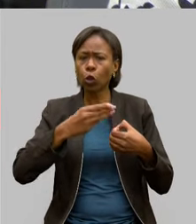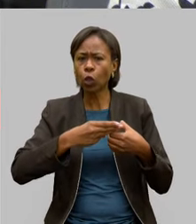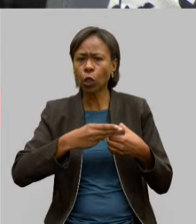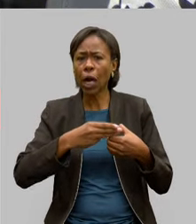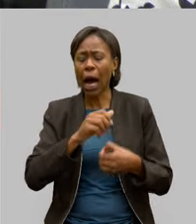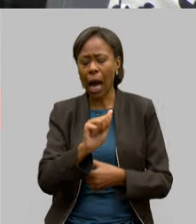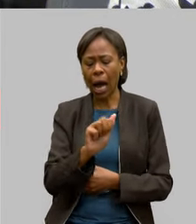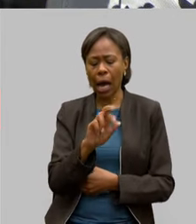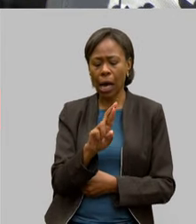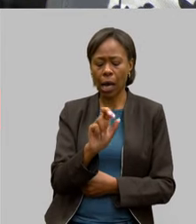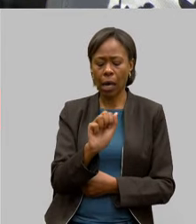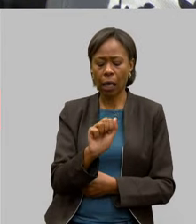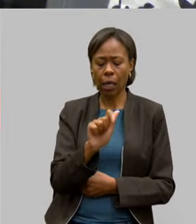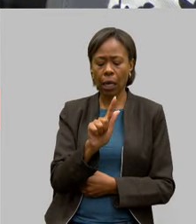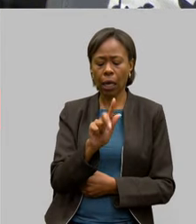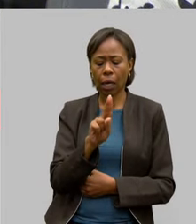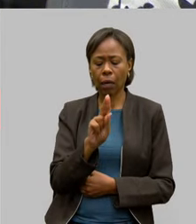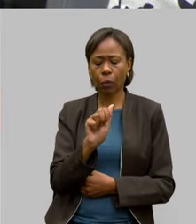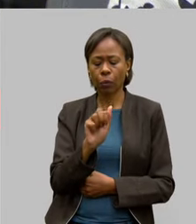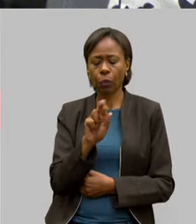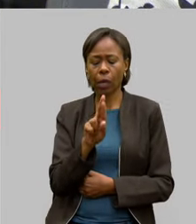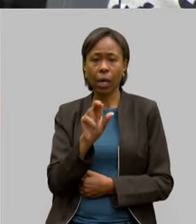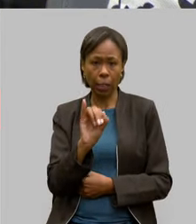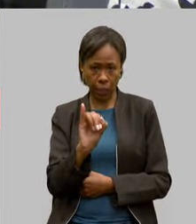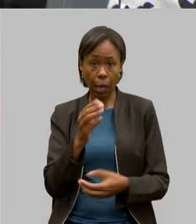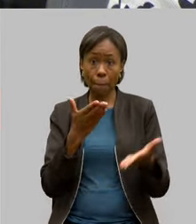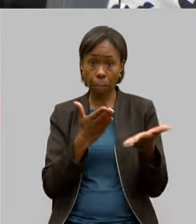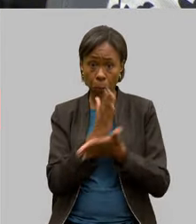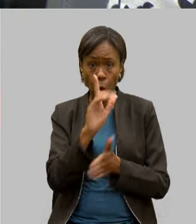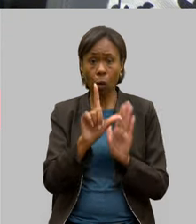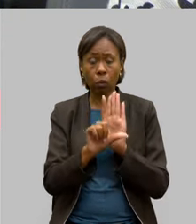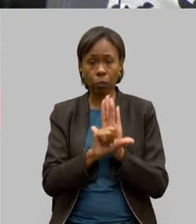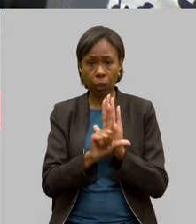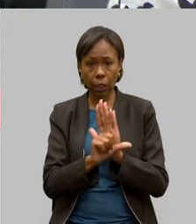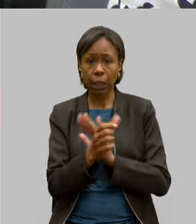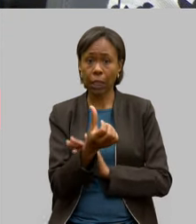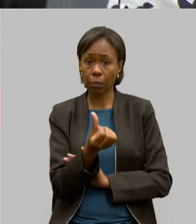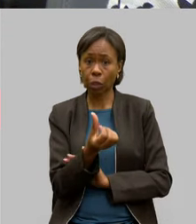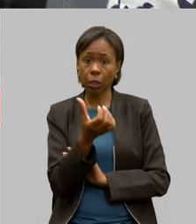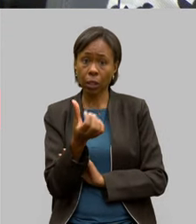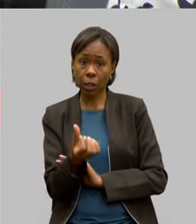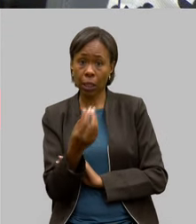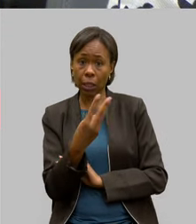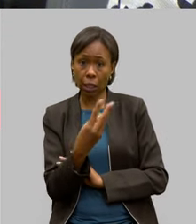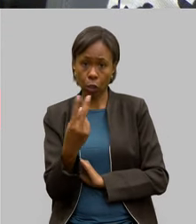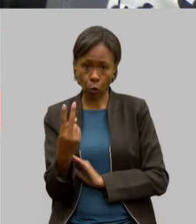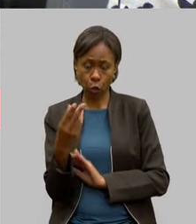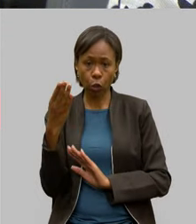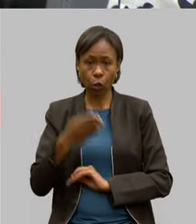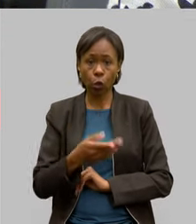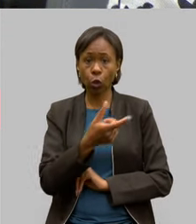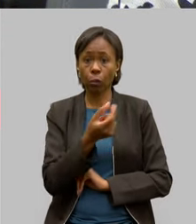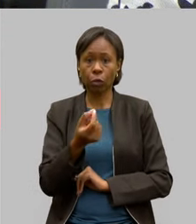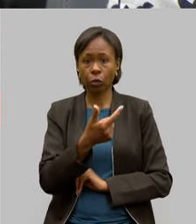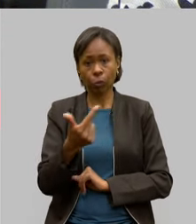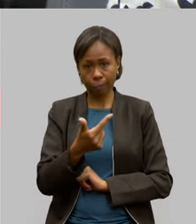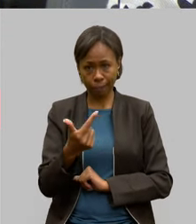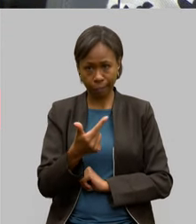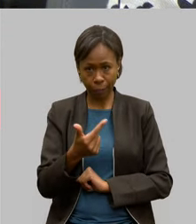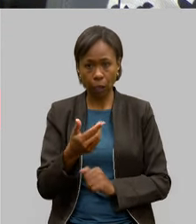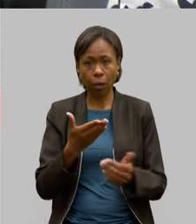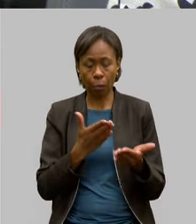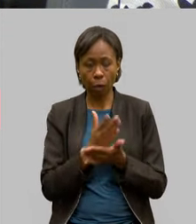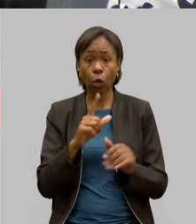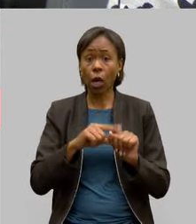Araguari onde ele foi aprovada a Lei 6632 de 2022 em seu